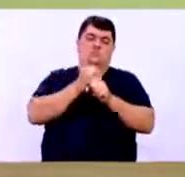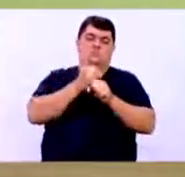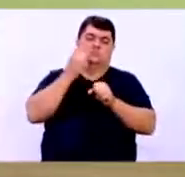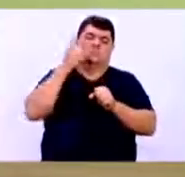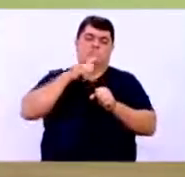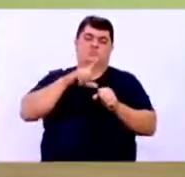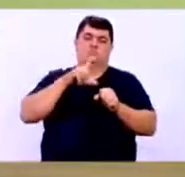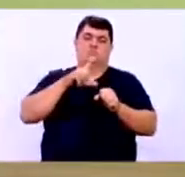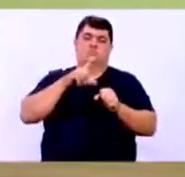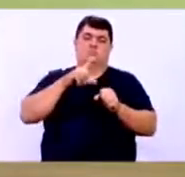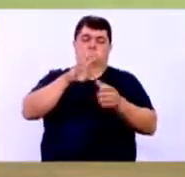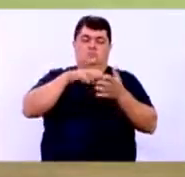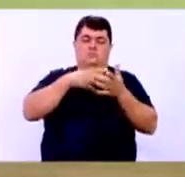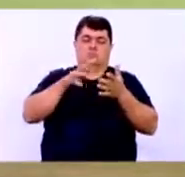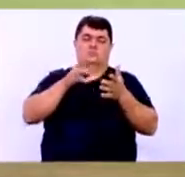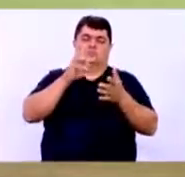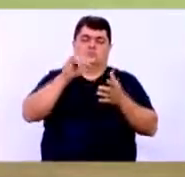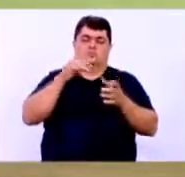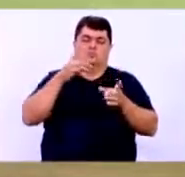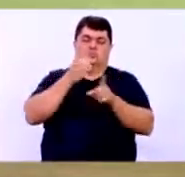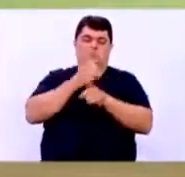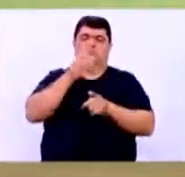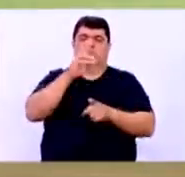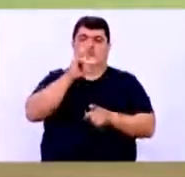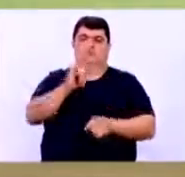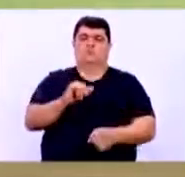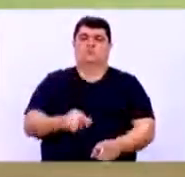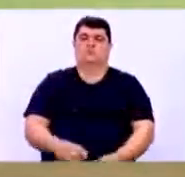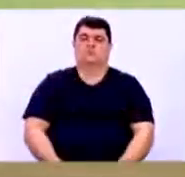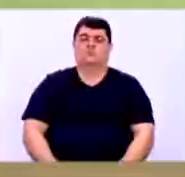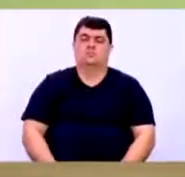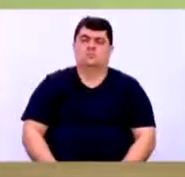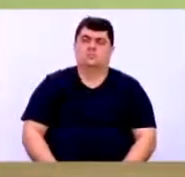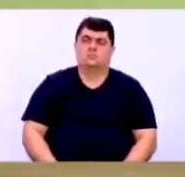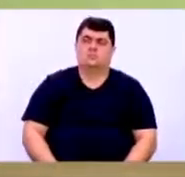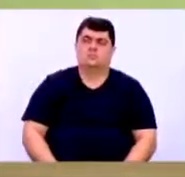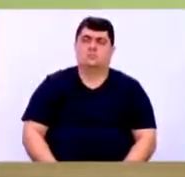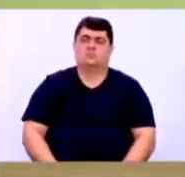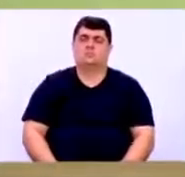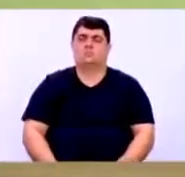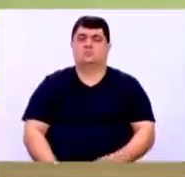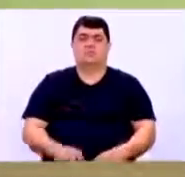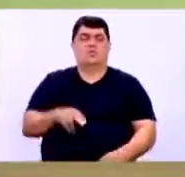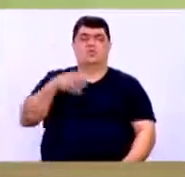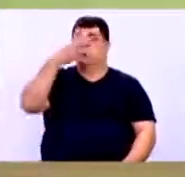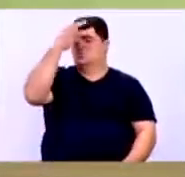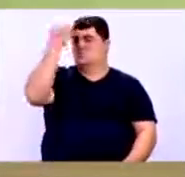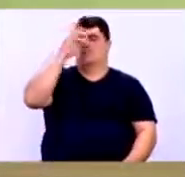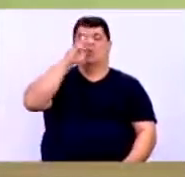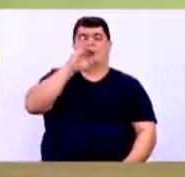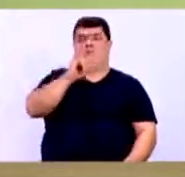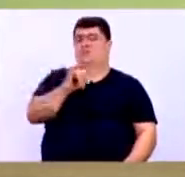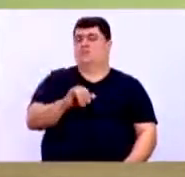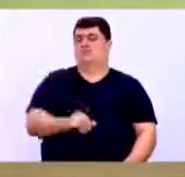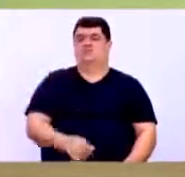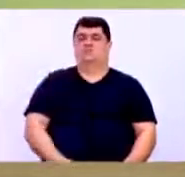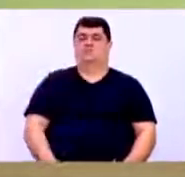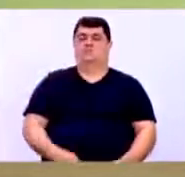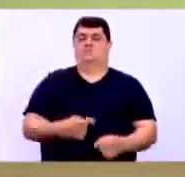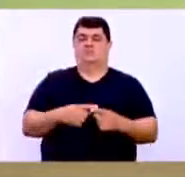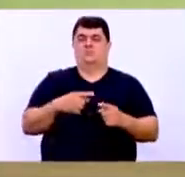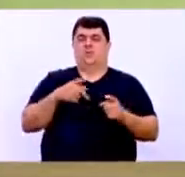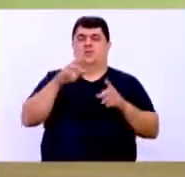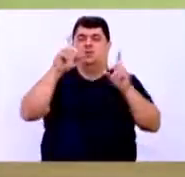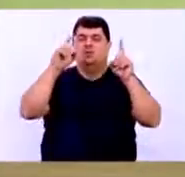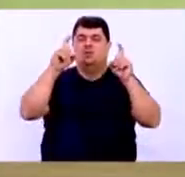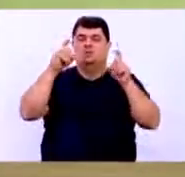vão, com a tabela em mãos, vocês vão compreender isso facilmente e nunca mais vão esquecer a respeito desse